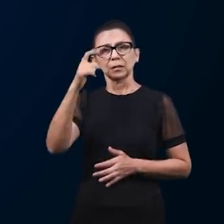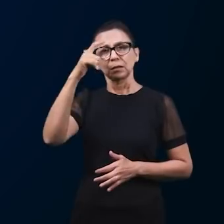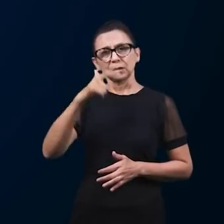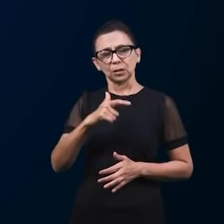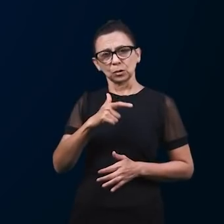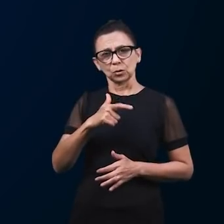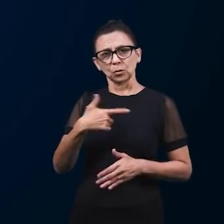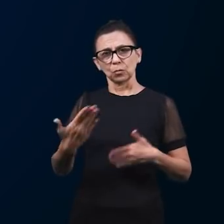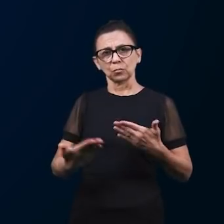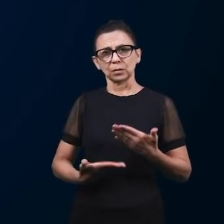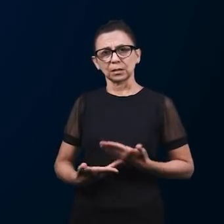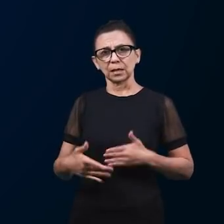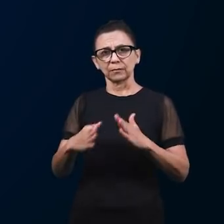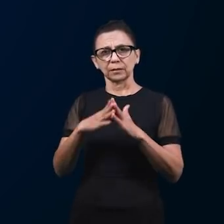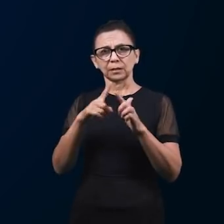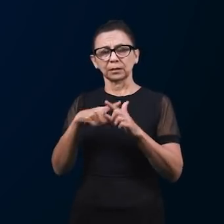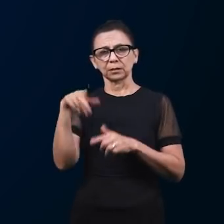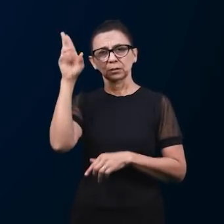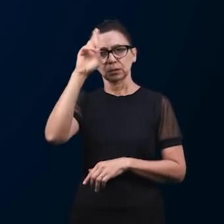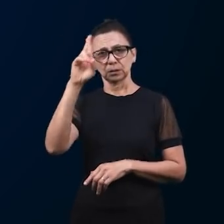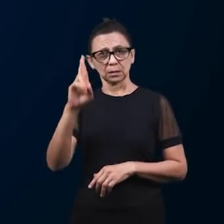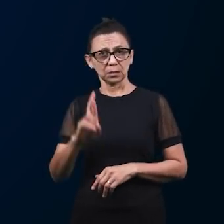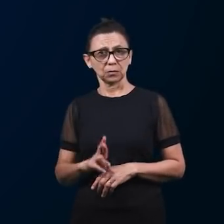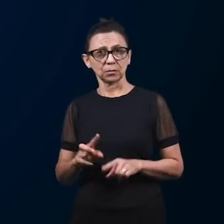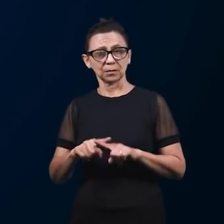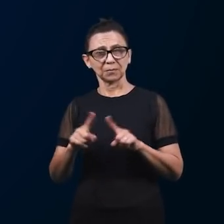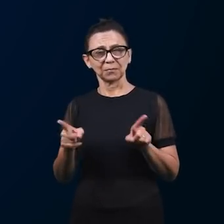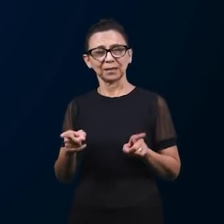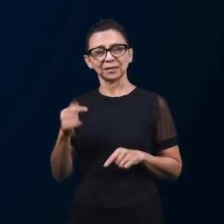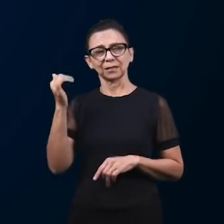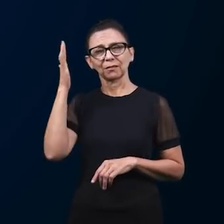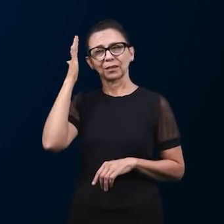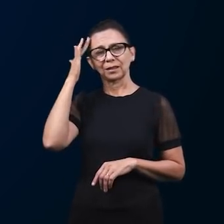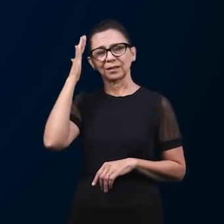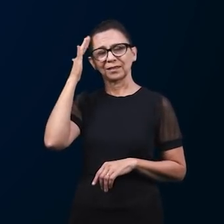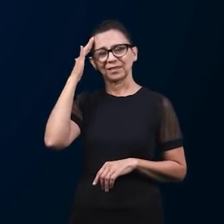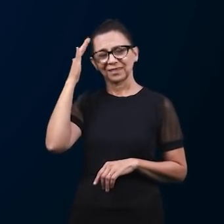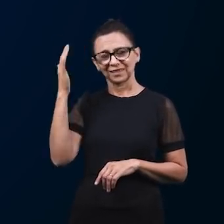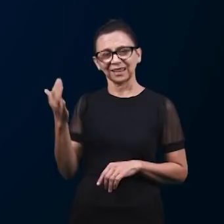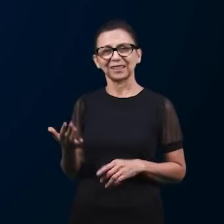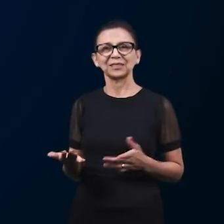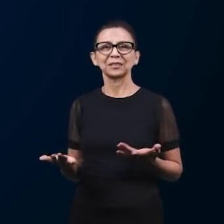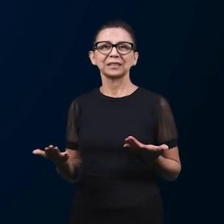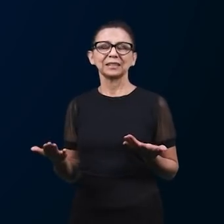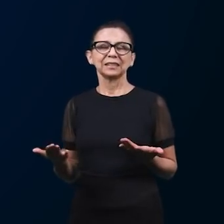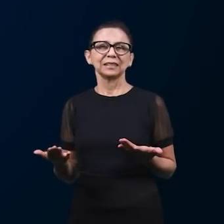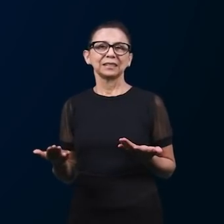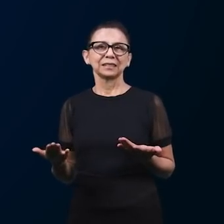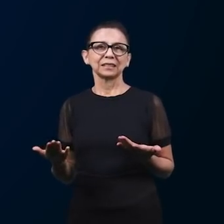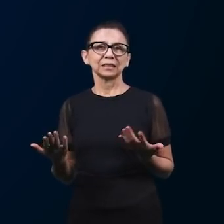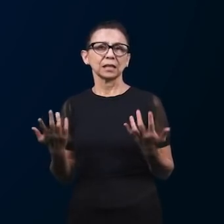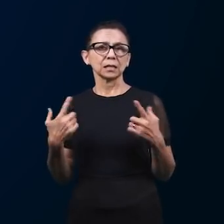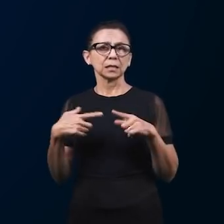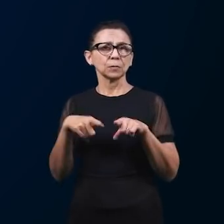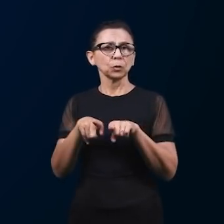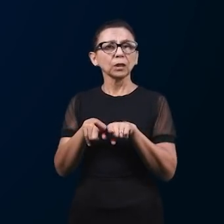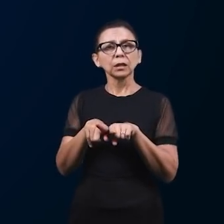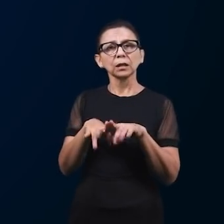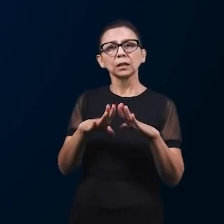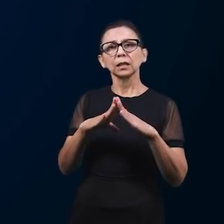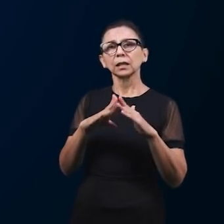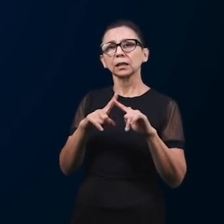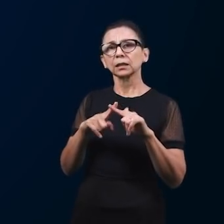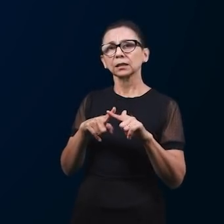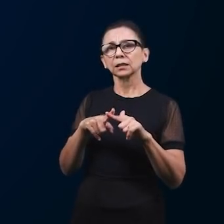da Igreja de Minsk, aqui na Bielorrússia, mas eu entendo que, ao mesmo tempo, existe a